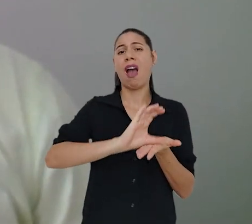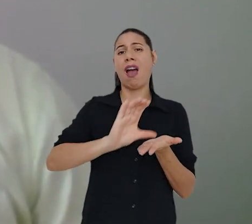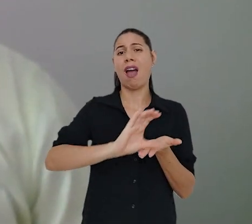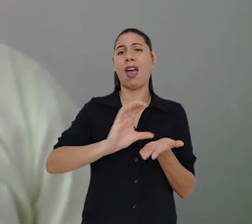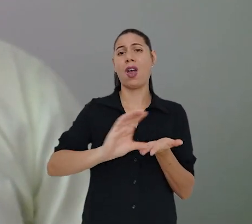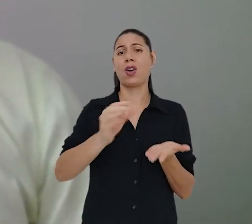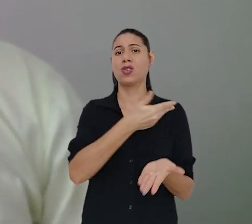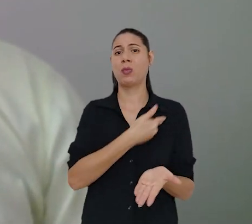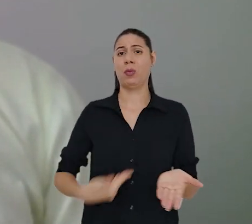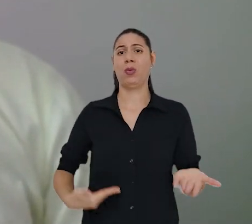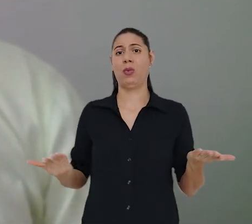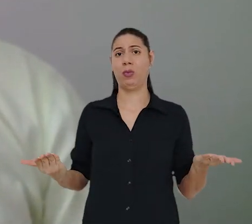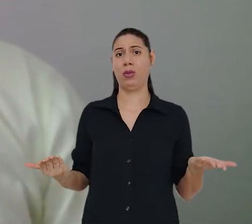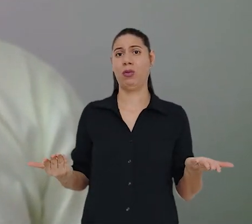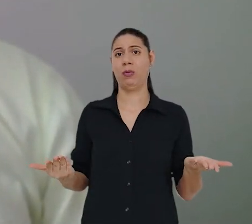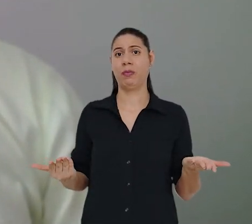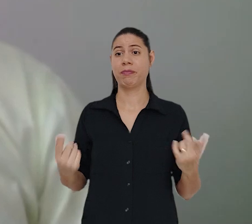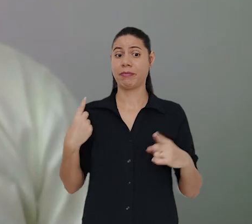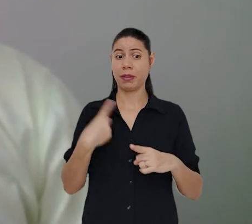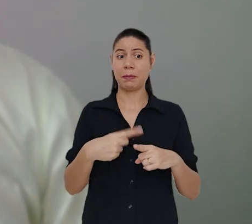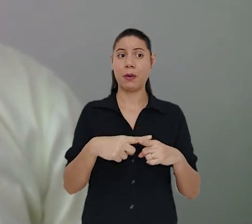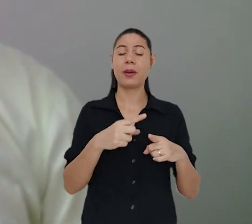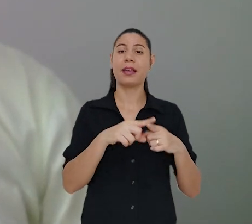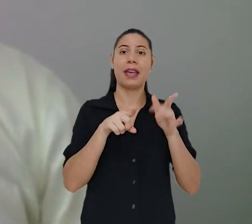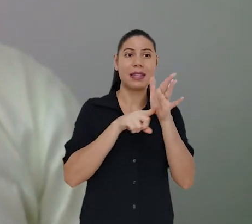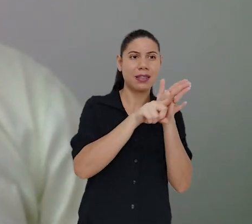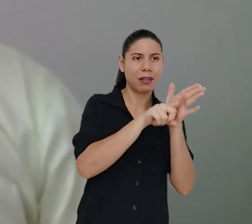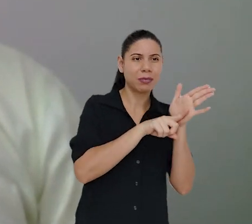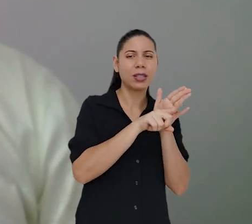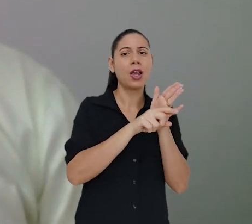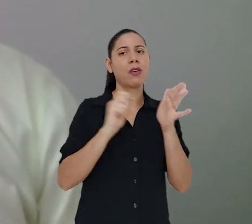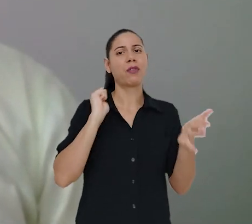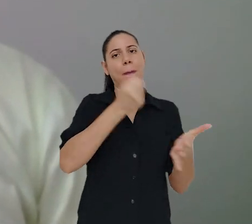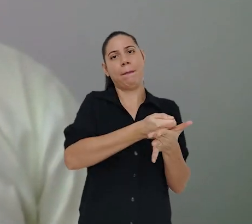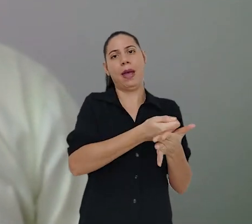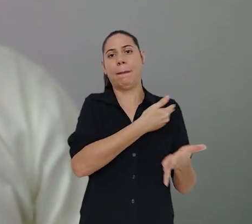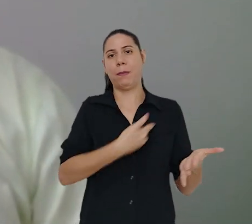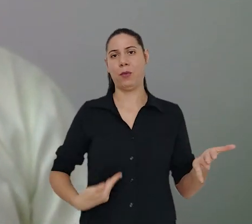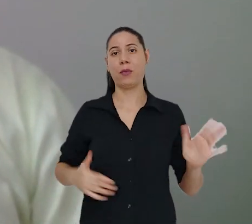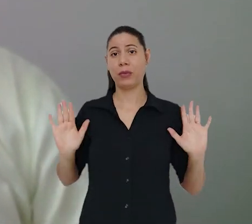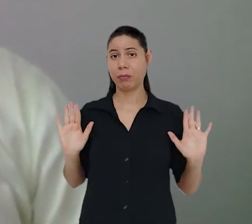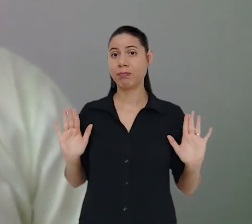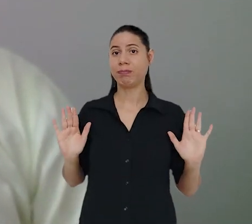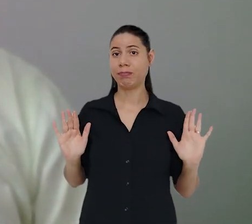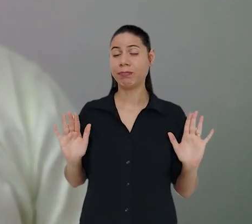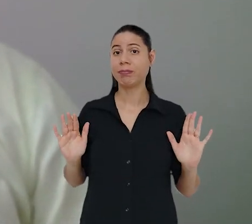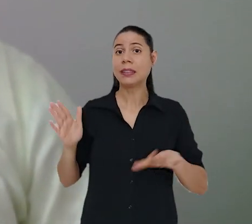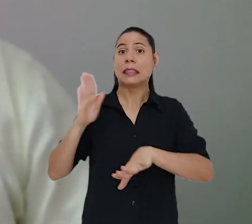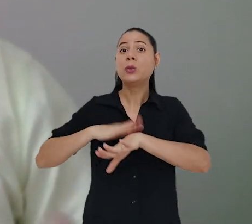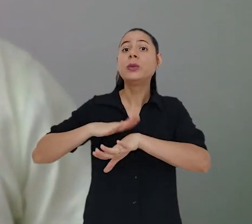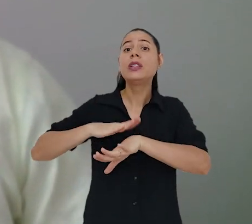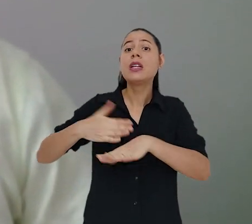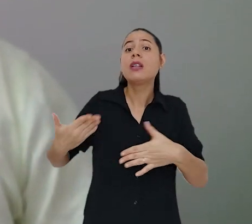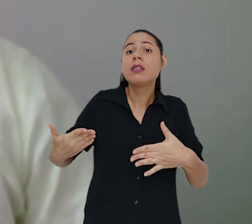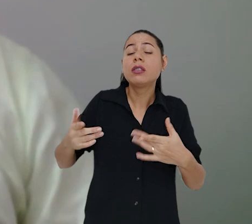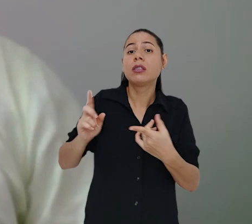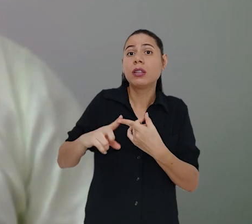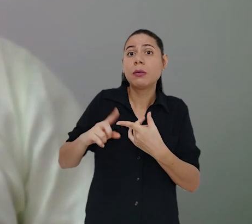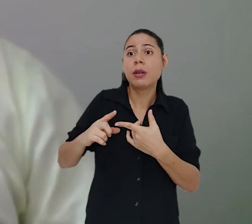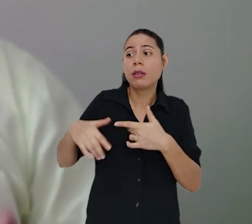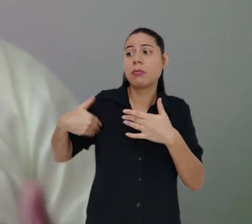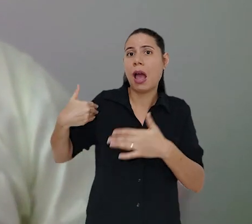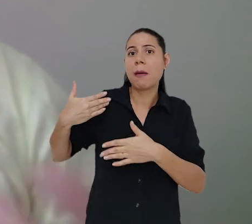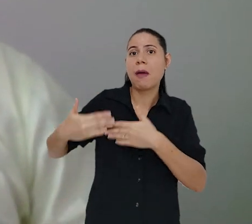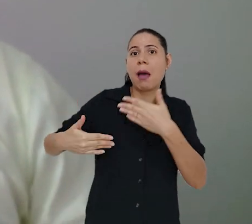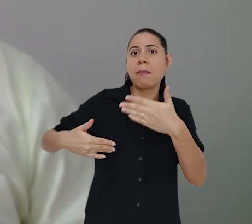no lixo, porque a perícia certamente foi paga pelo ente estatal, né? E o tempo que se levou